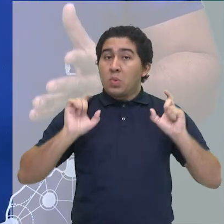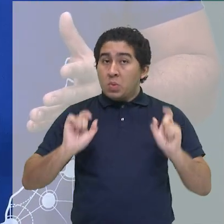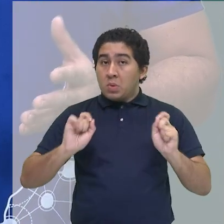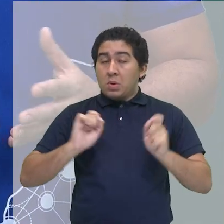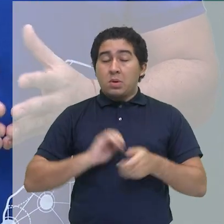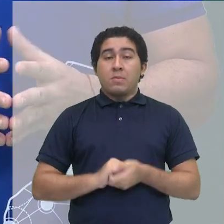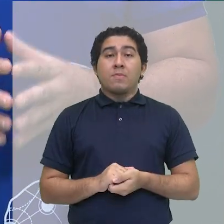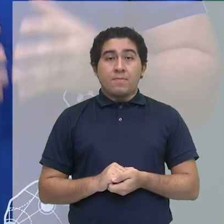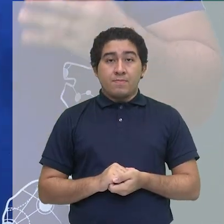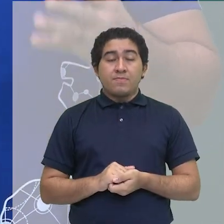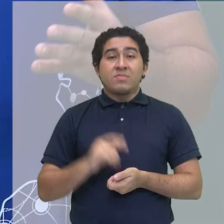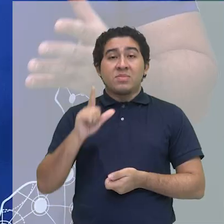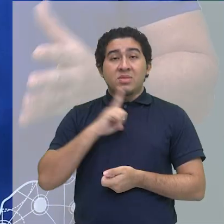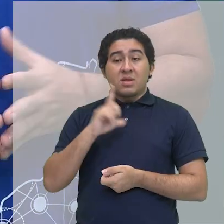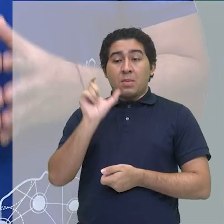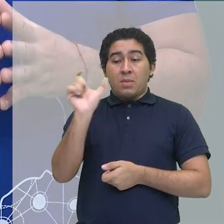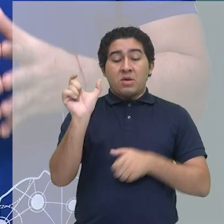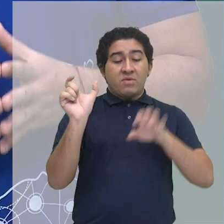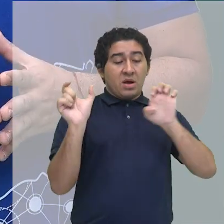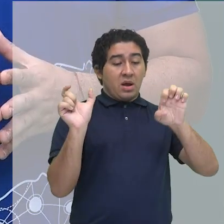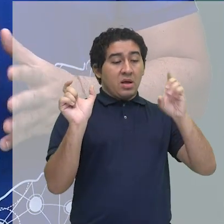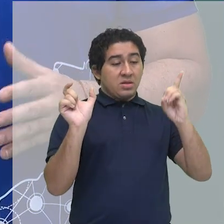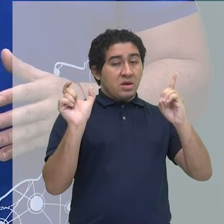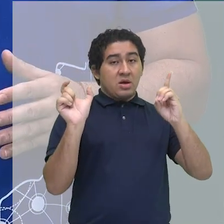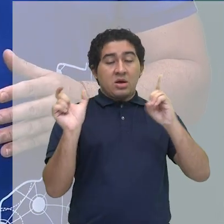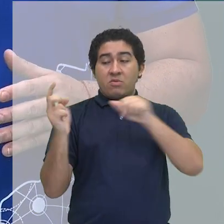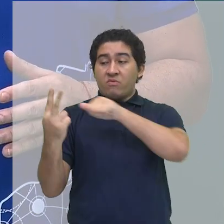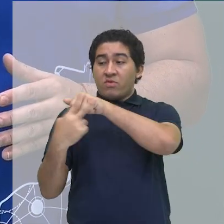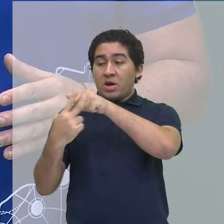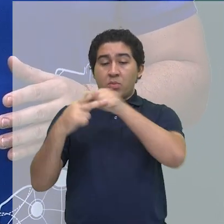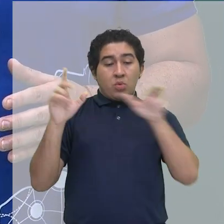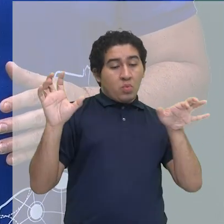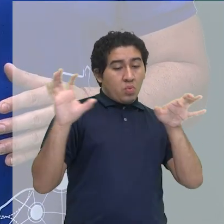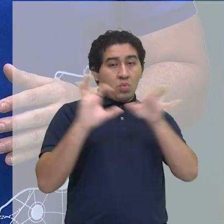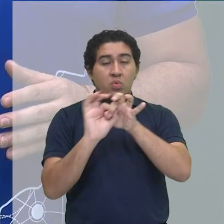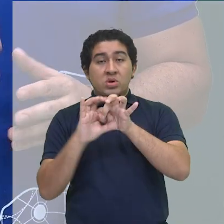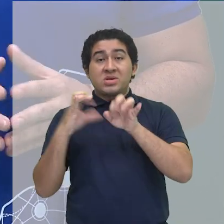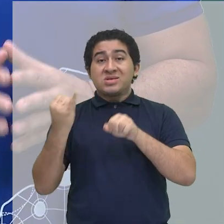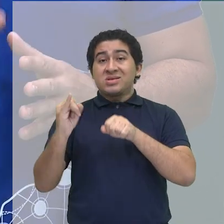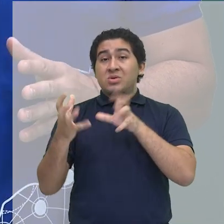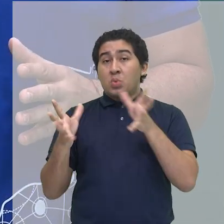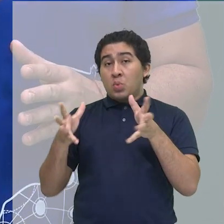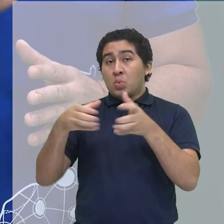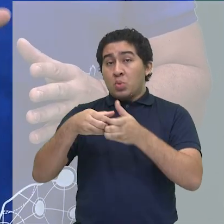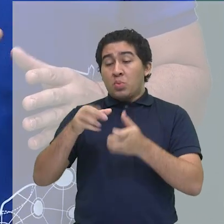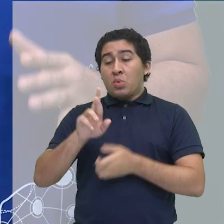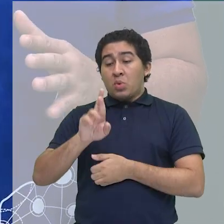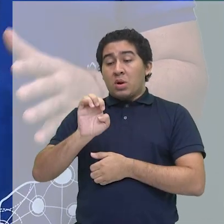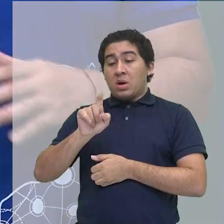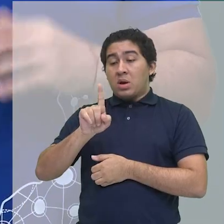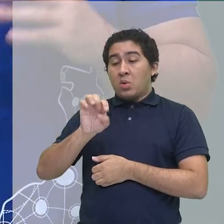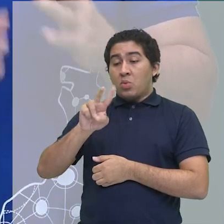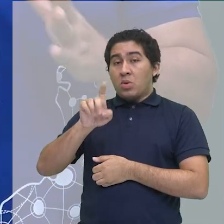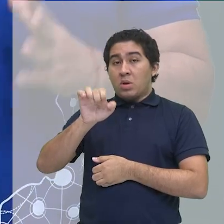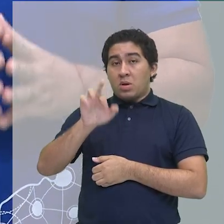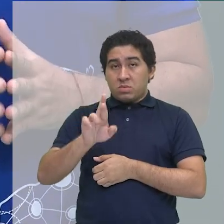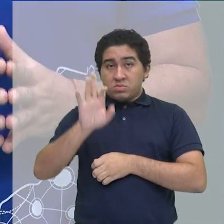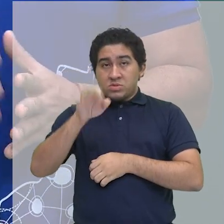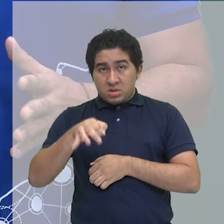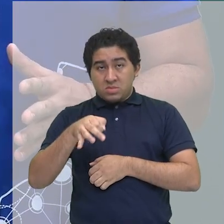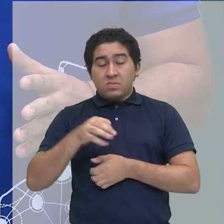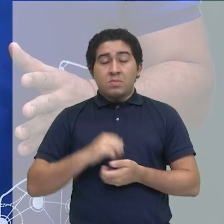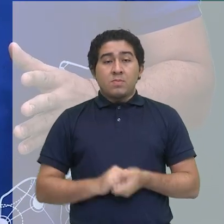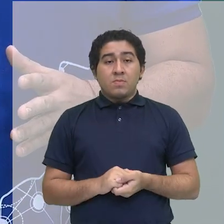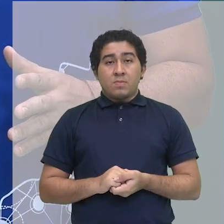nós acrescentamos o ed ao verbo. Verbos regulares, ok? Não são os irregulares. Os irregulares é outra